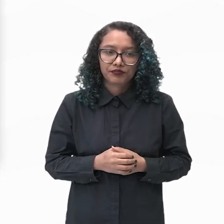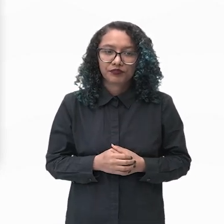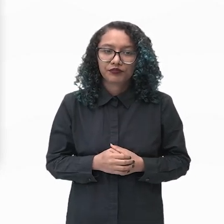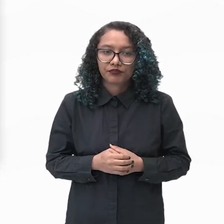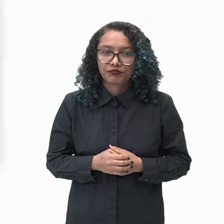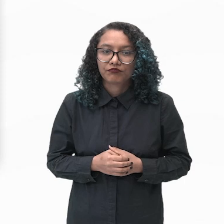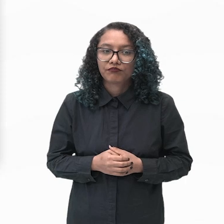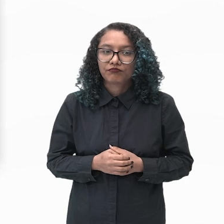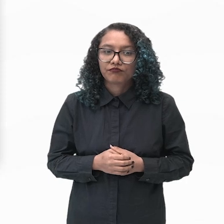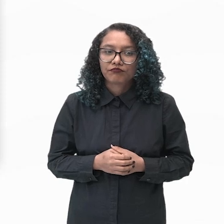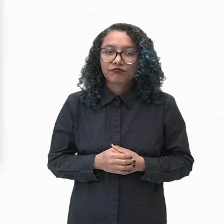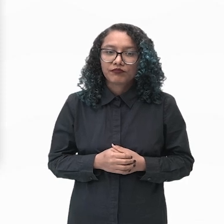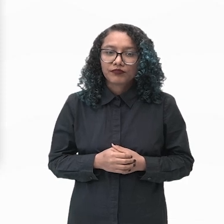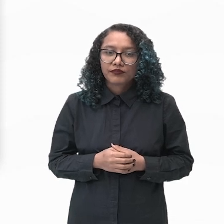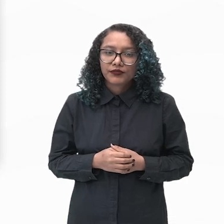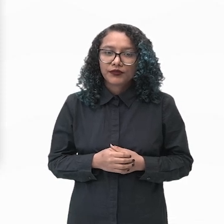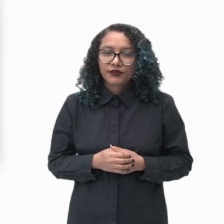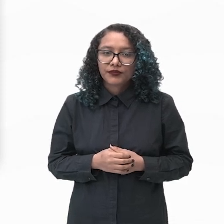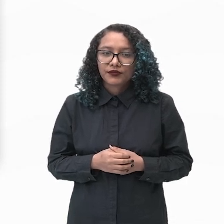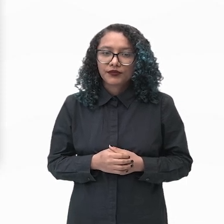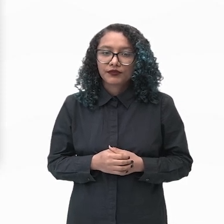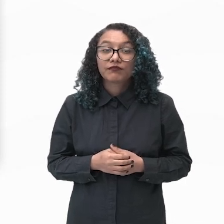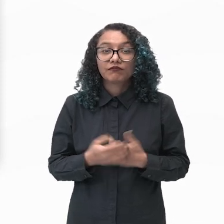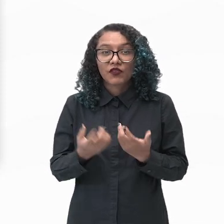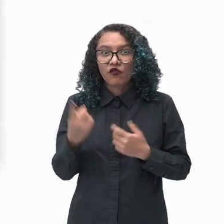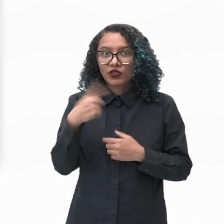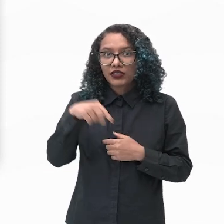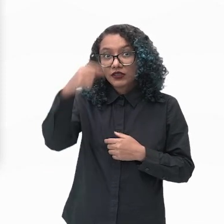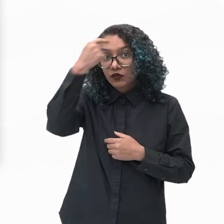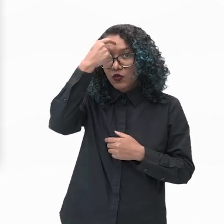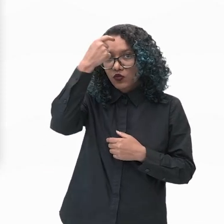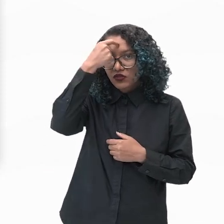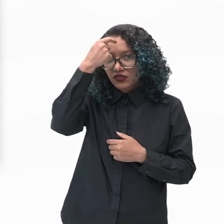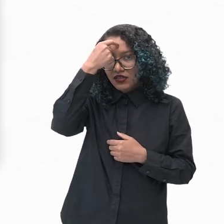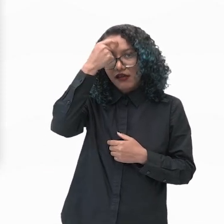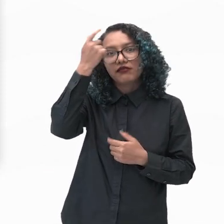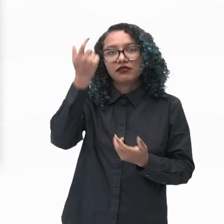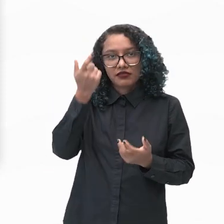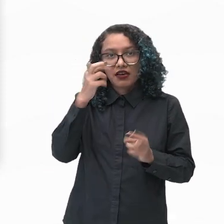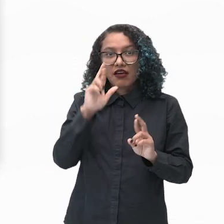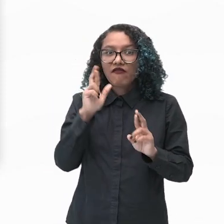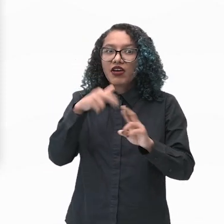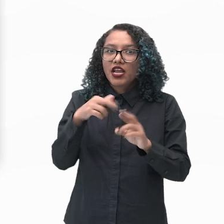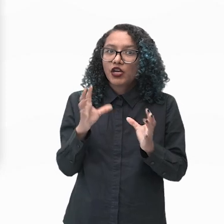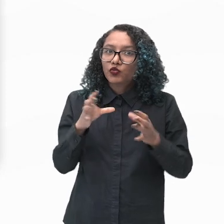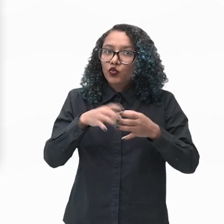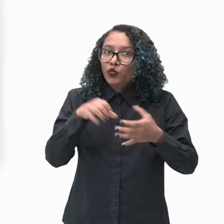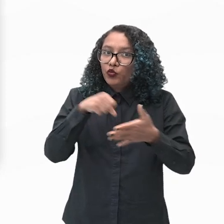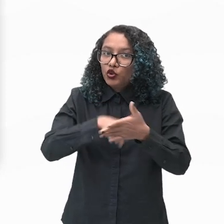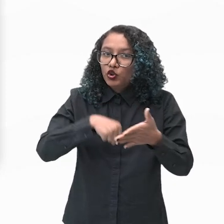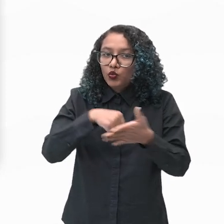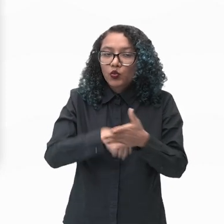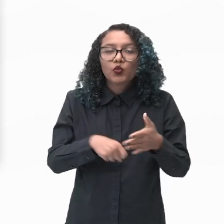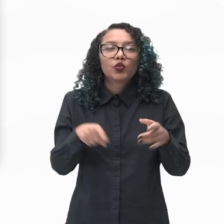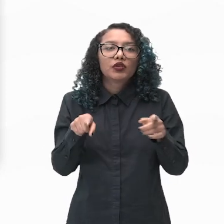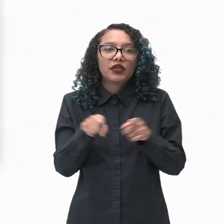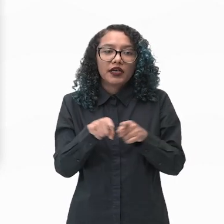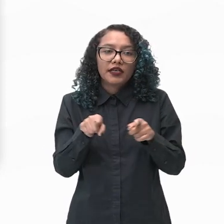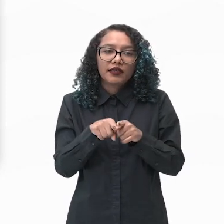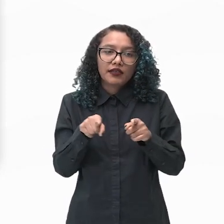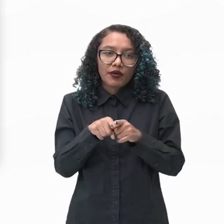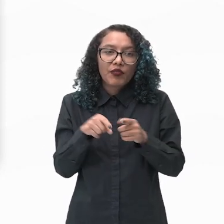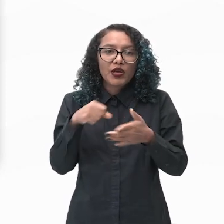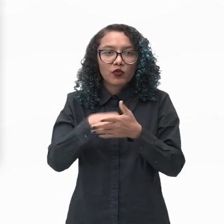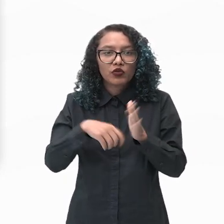da importância que é essa consciência de vocês em relação aos movimentos sociais, também as lutas